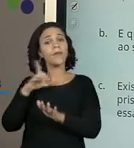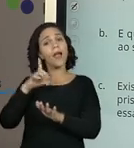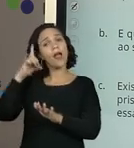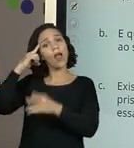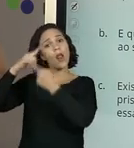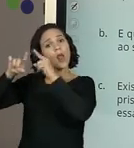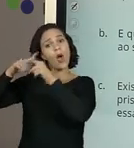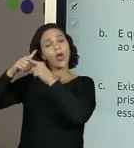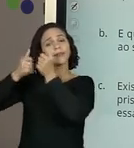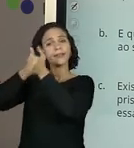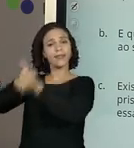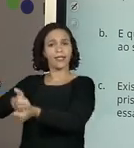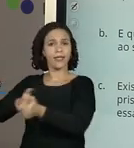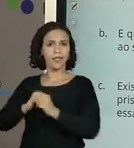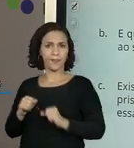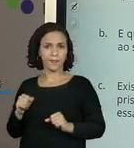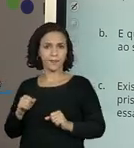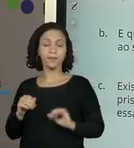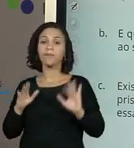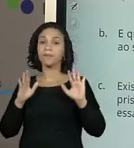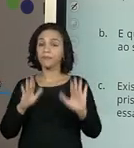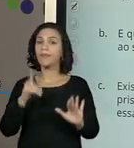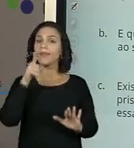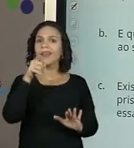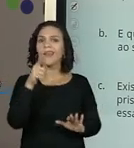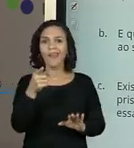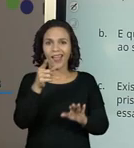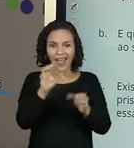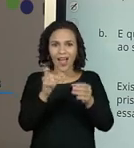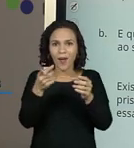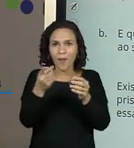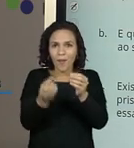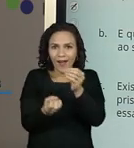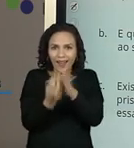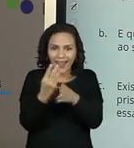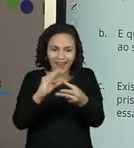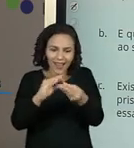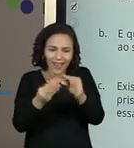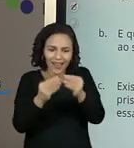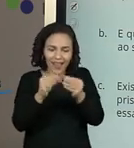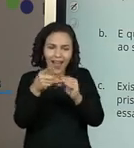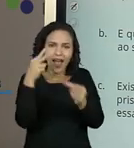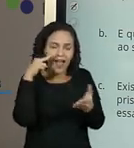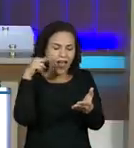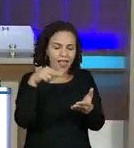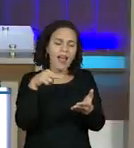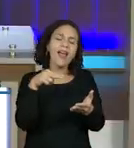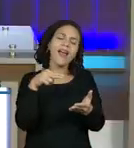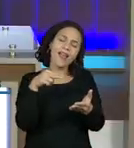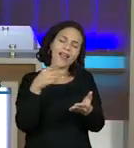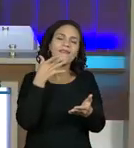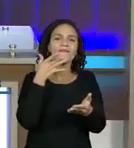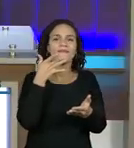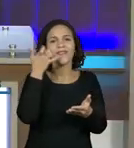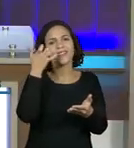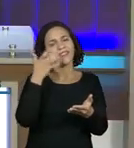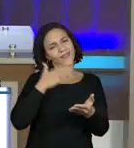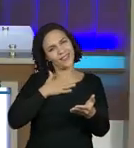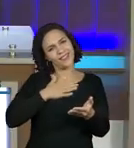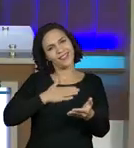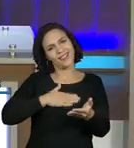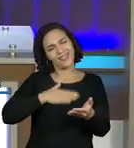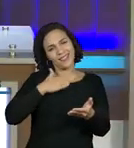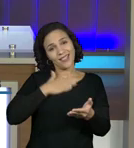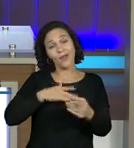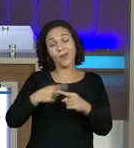lógica, tá bem? Então, assim, quando vocês fizerem a montagem, vai ficar mais longo. Eu tô calmo, Pro. É o que eu